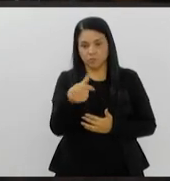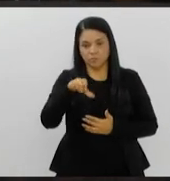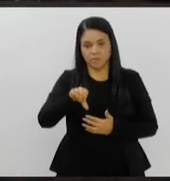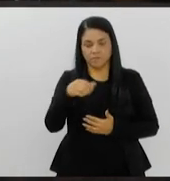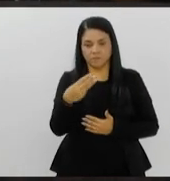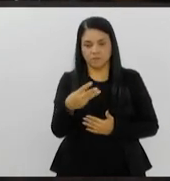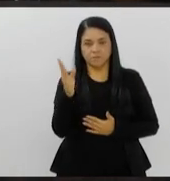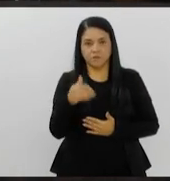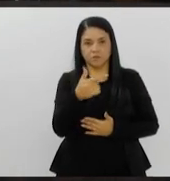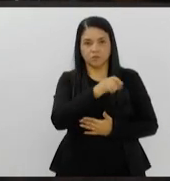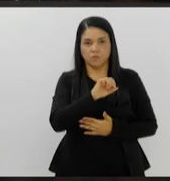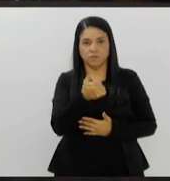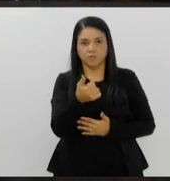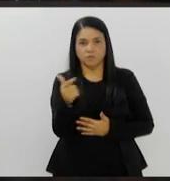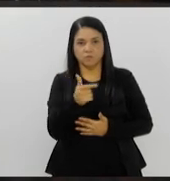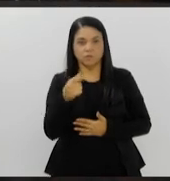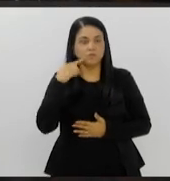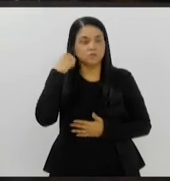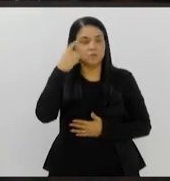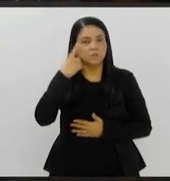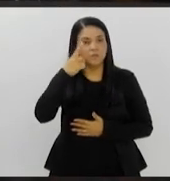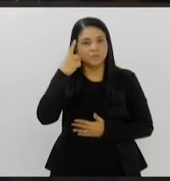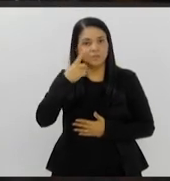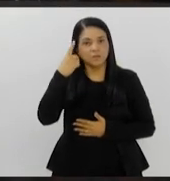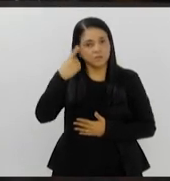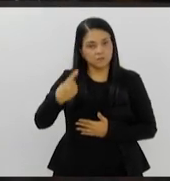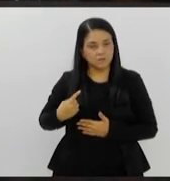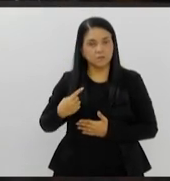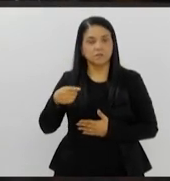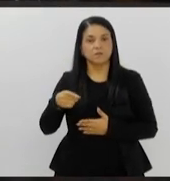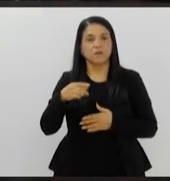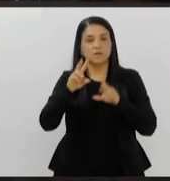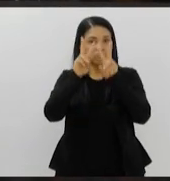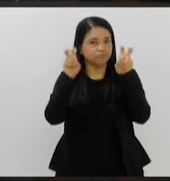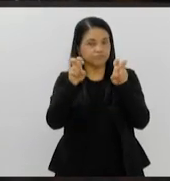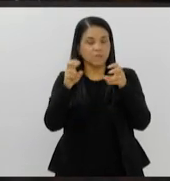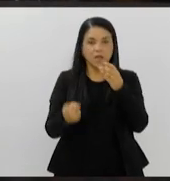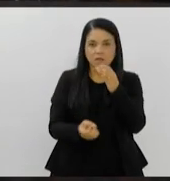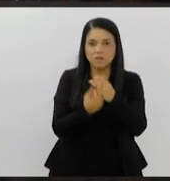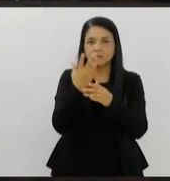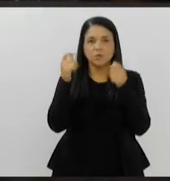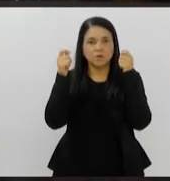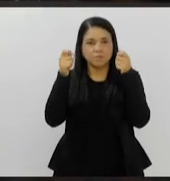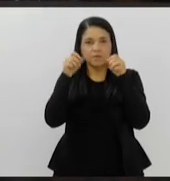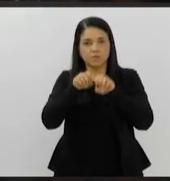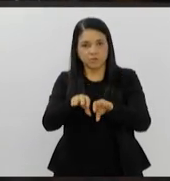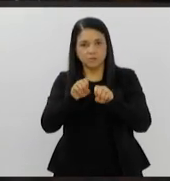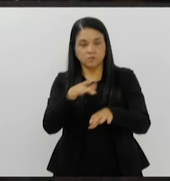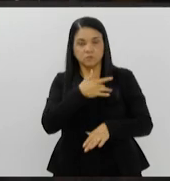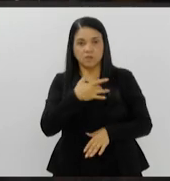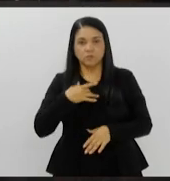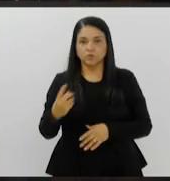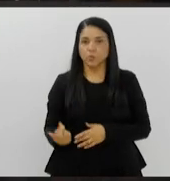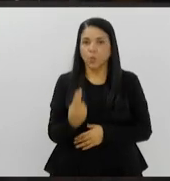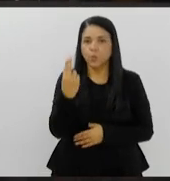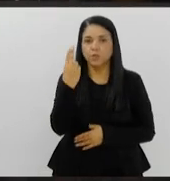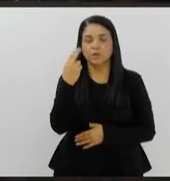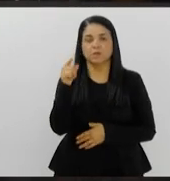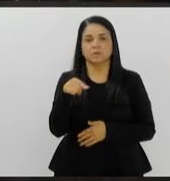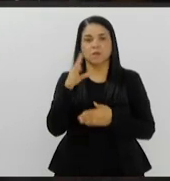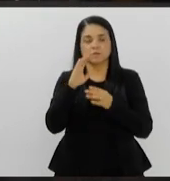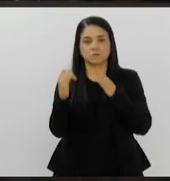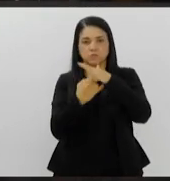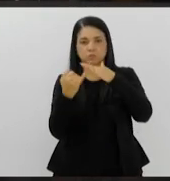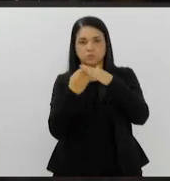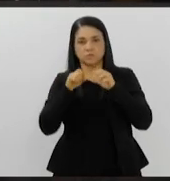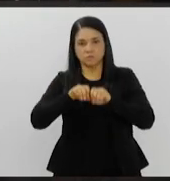autoria da deputada Dani Monteiro, que dispõe sobre a criação de campanha educacional em saúde única nas